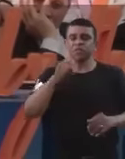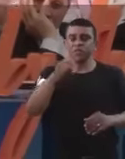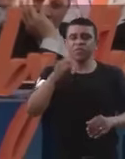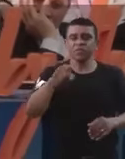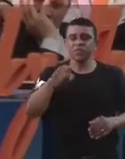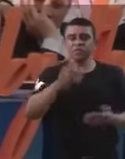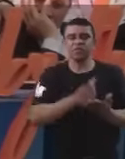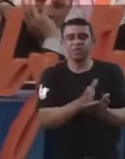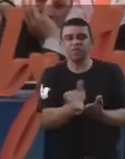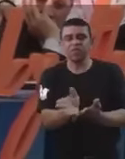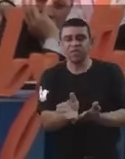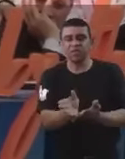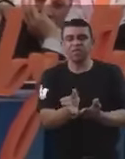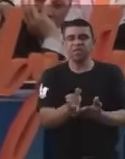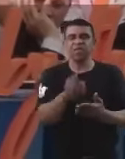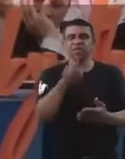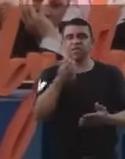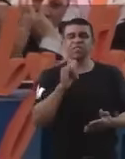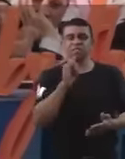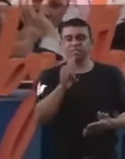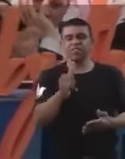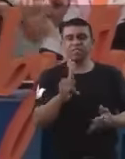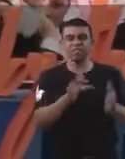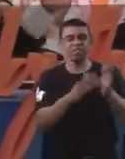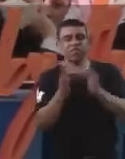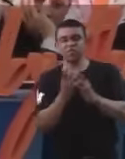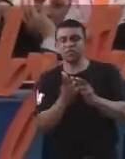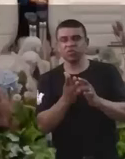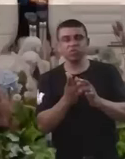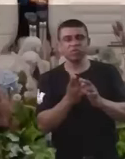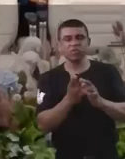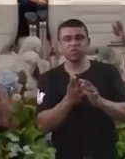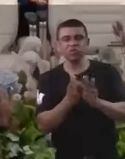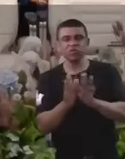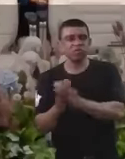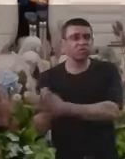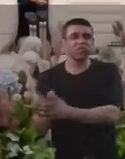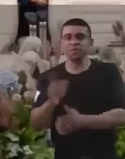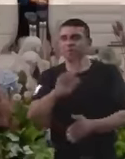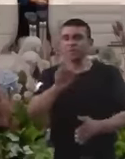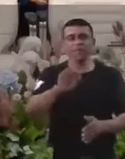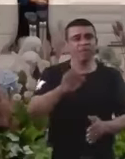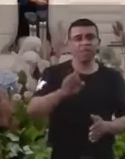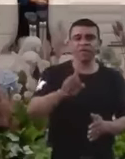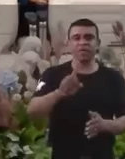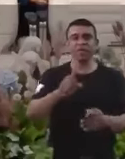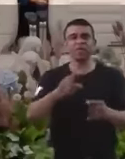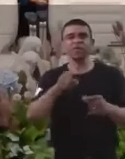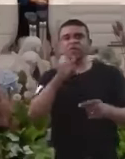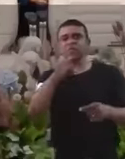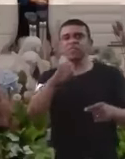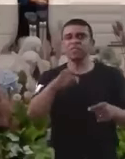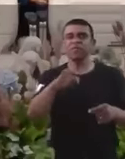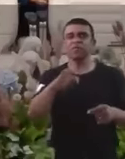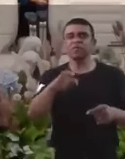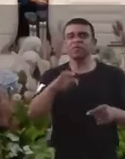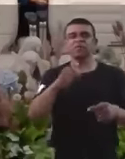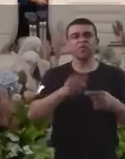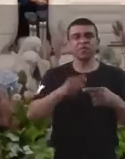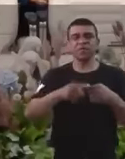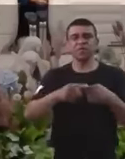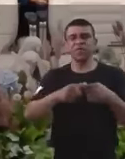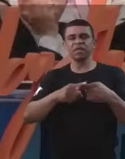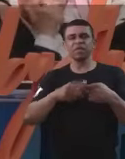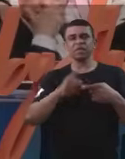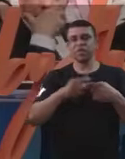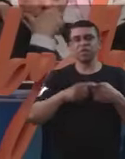Jesus por causa de barra de saia. Não negue o nome de Jesus por causa de um camarada que só tem gel e piolho na